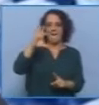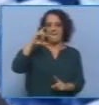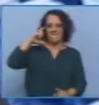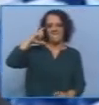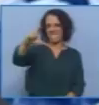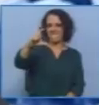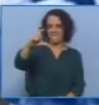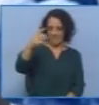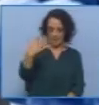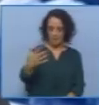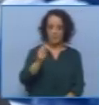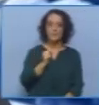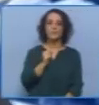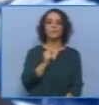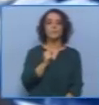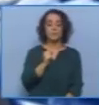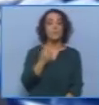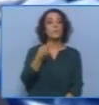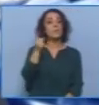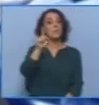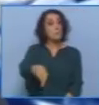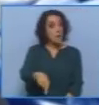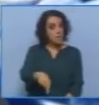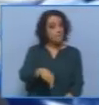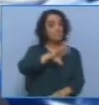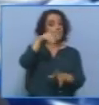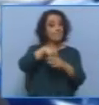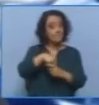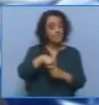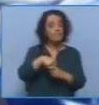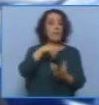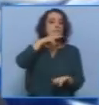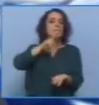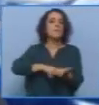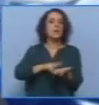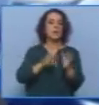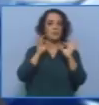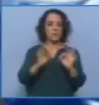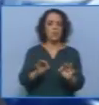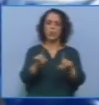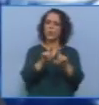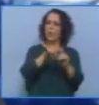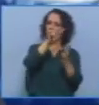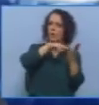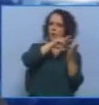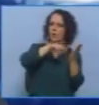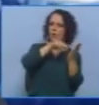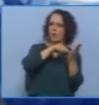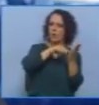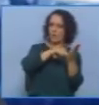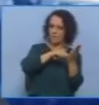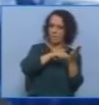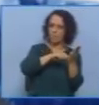escrever. É também a verdade, como também se dizia na passagem